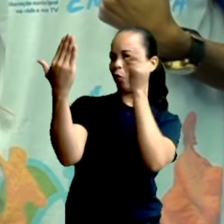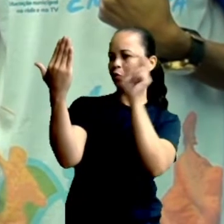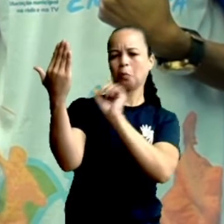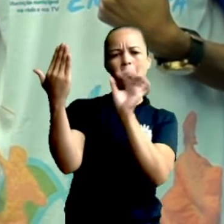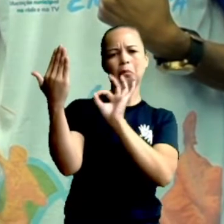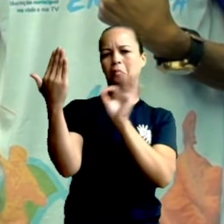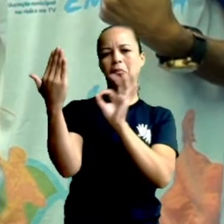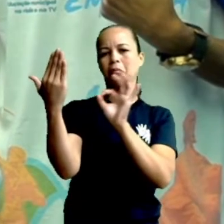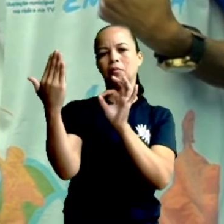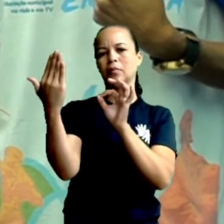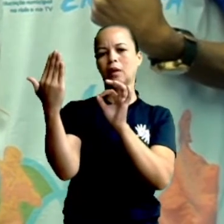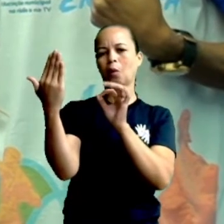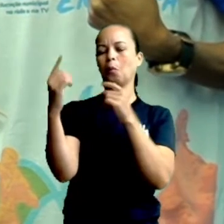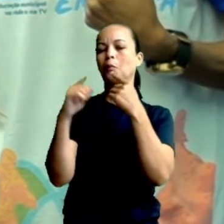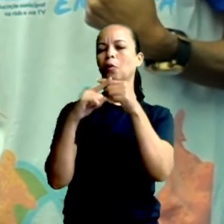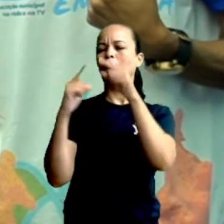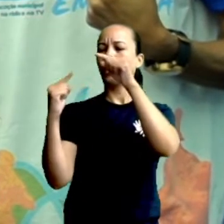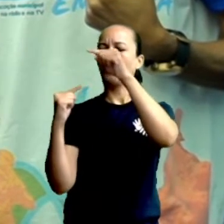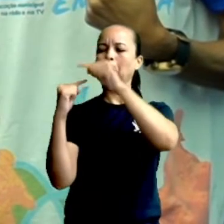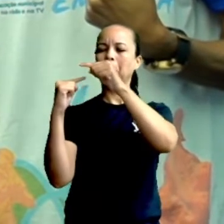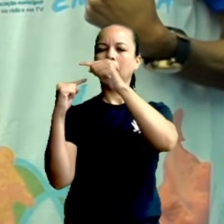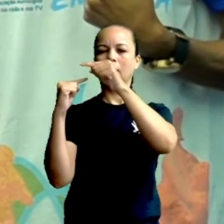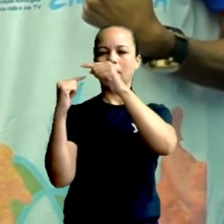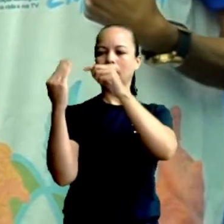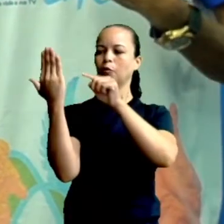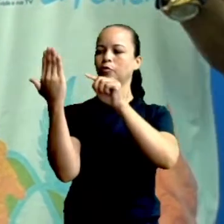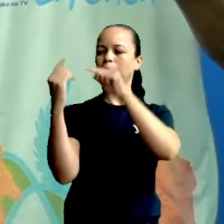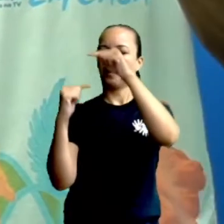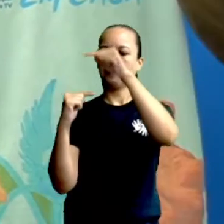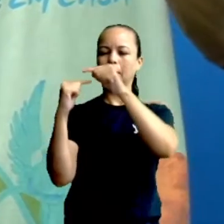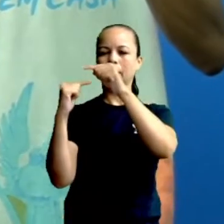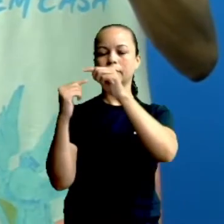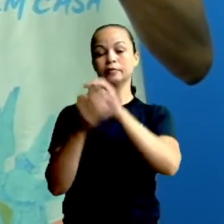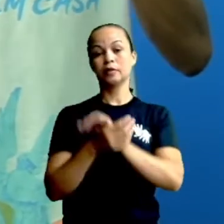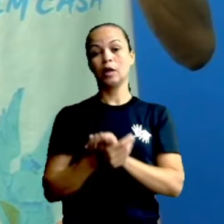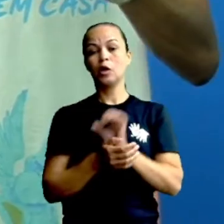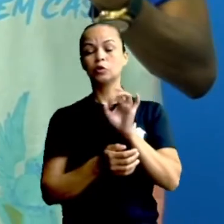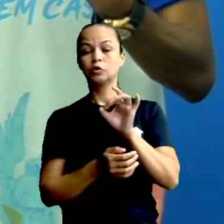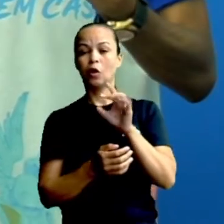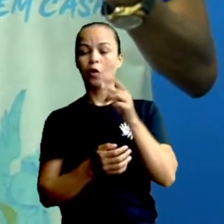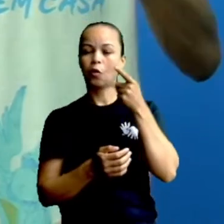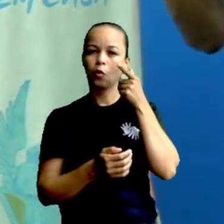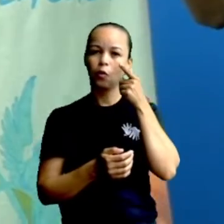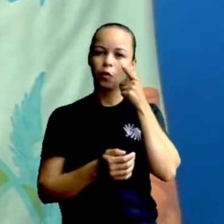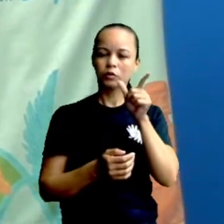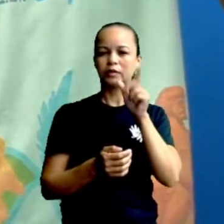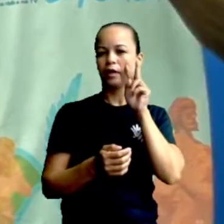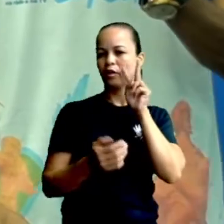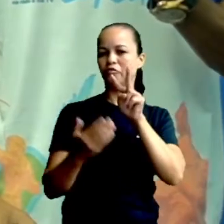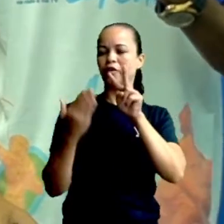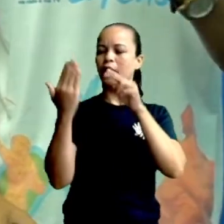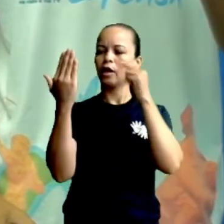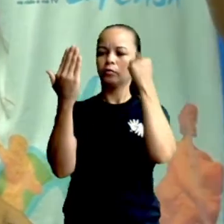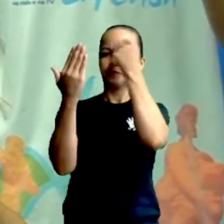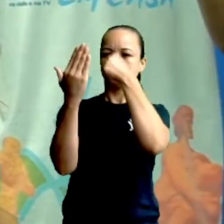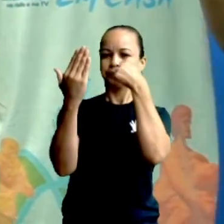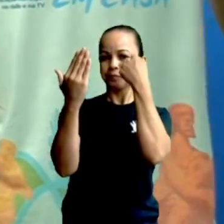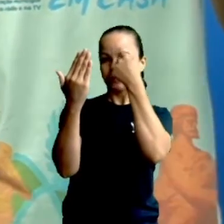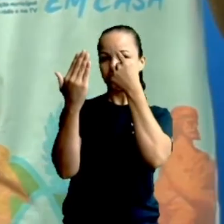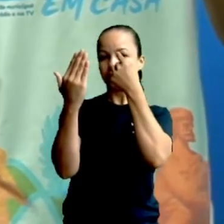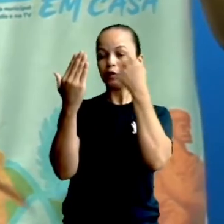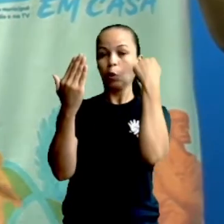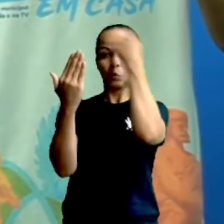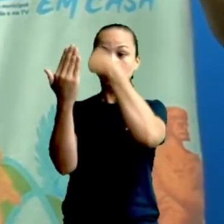vai. Não vai enxergar. Você vai conseguir enxergar seu rosto por completo